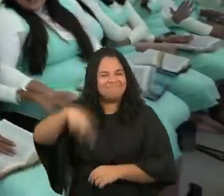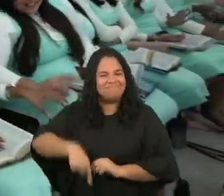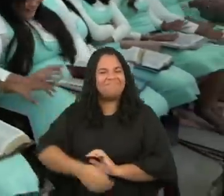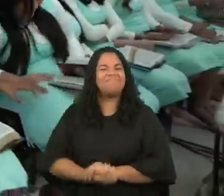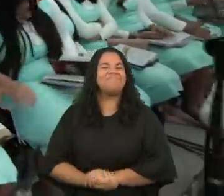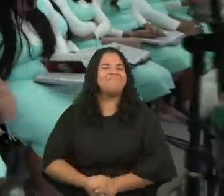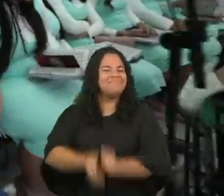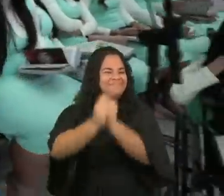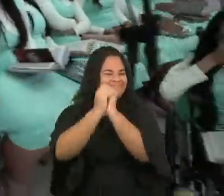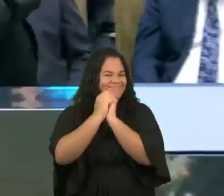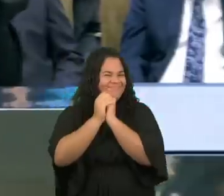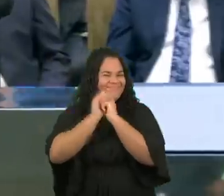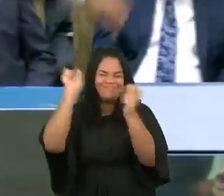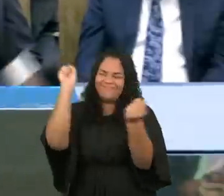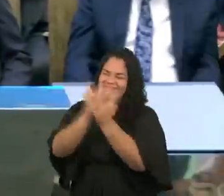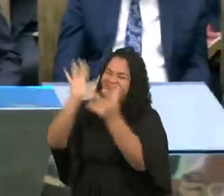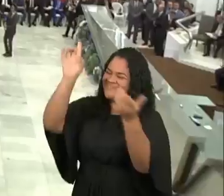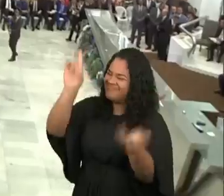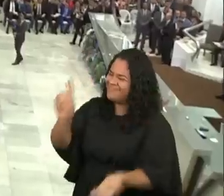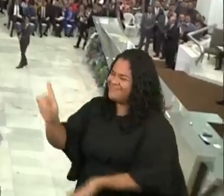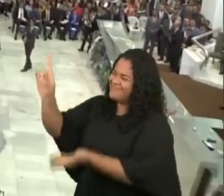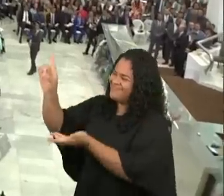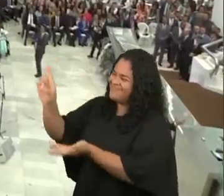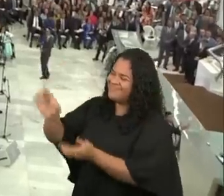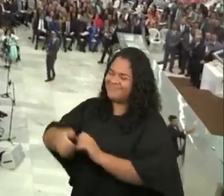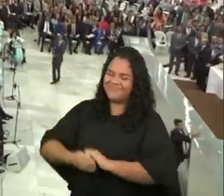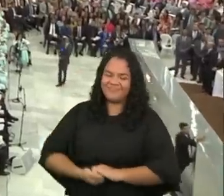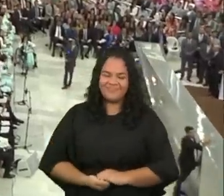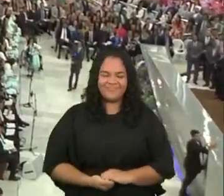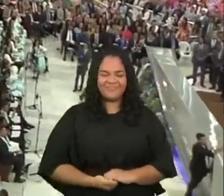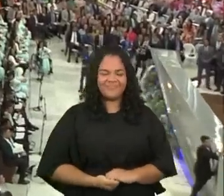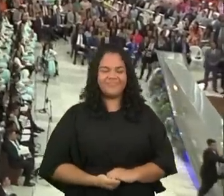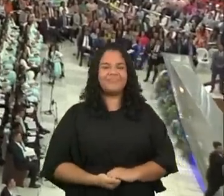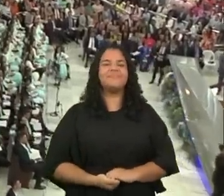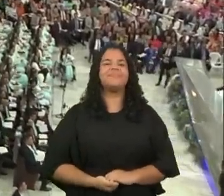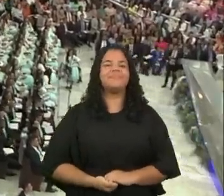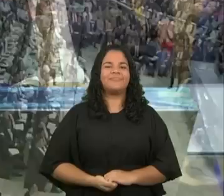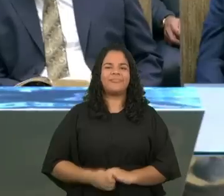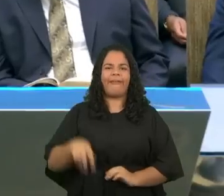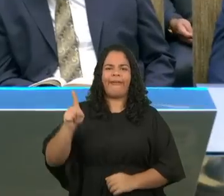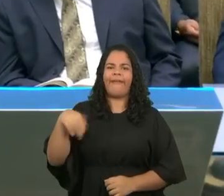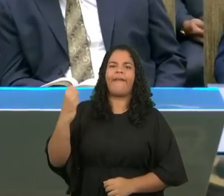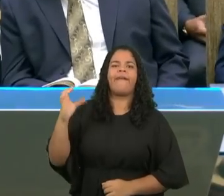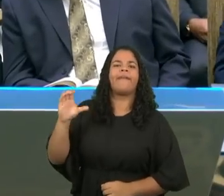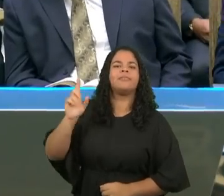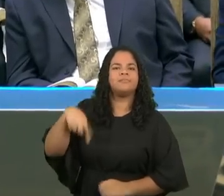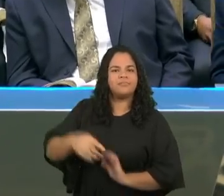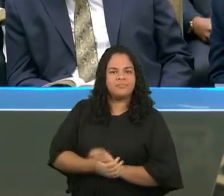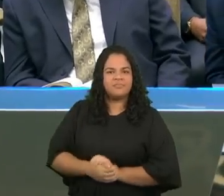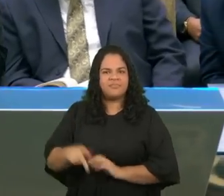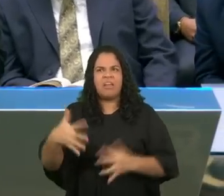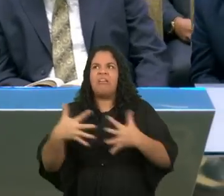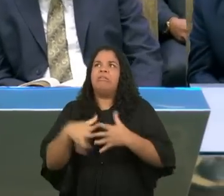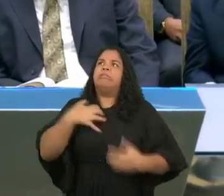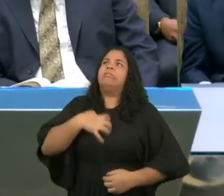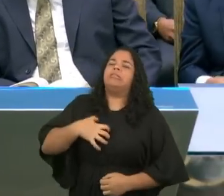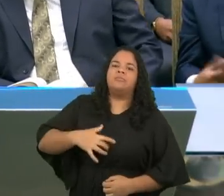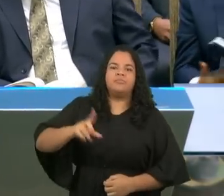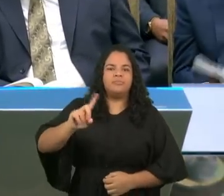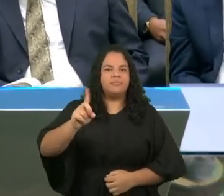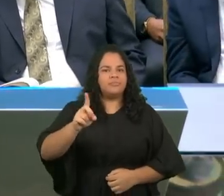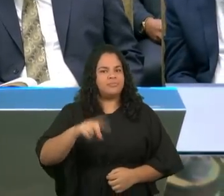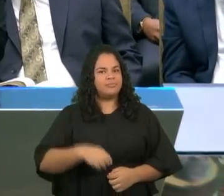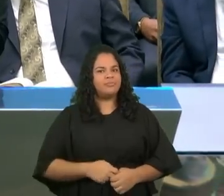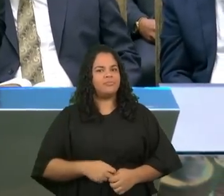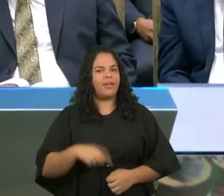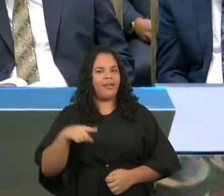Quem crê nisso, levanta a mão e dá glória a Deus. Isso é ciência, viu? Se estresse não, é ciência. De